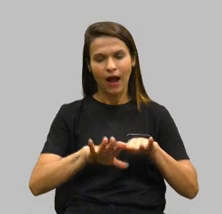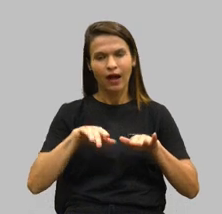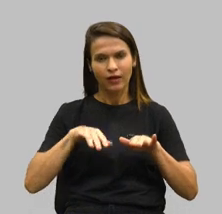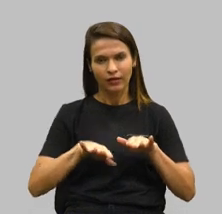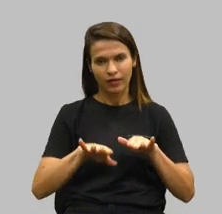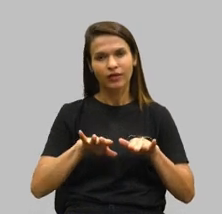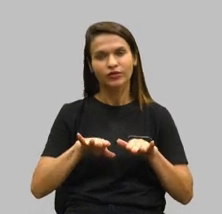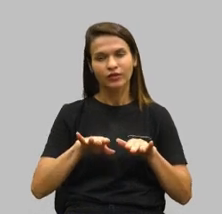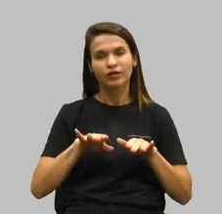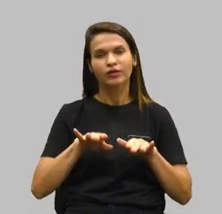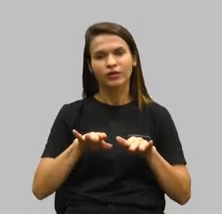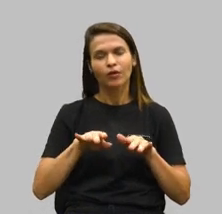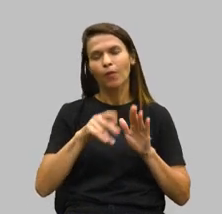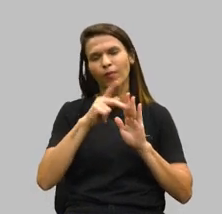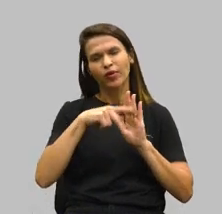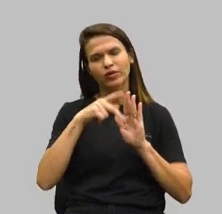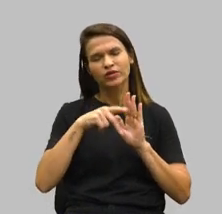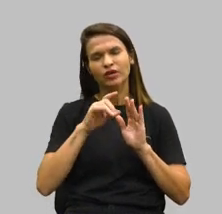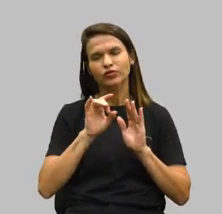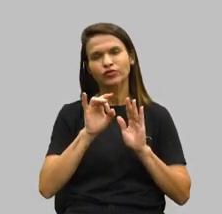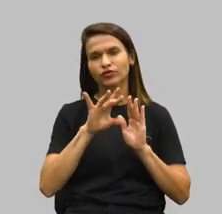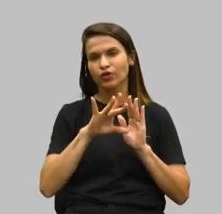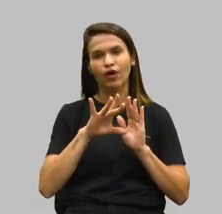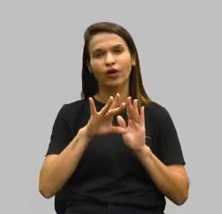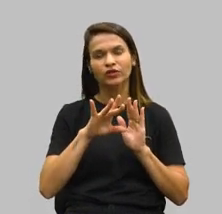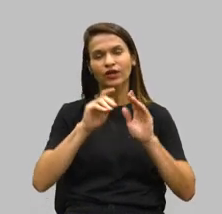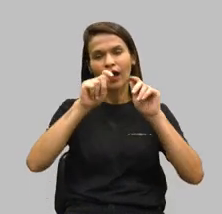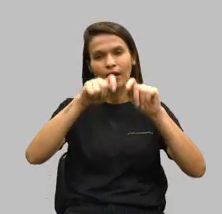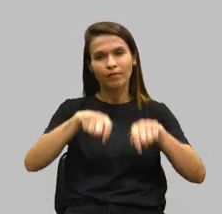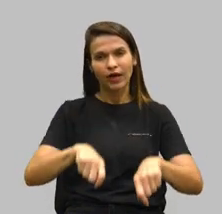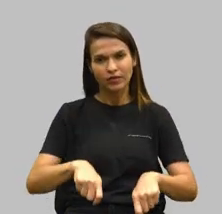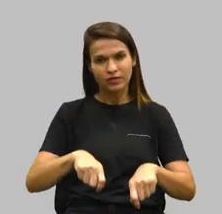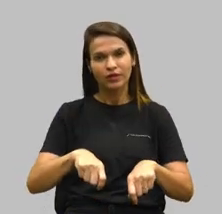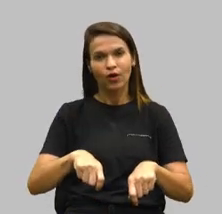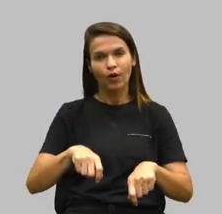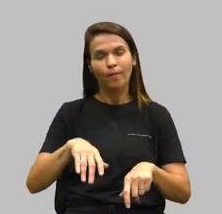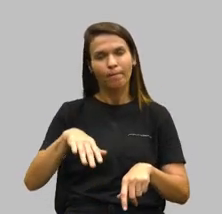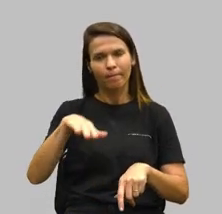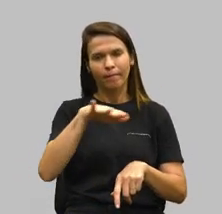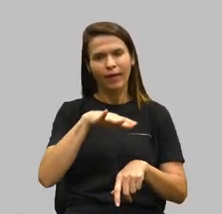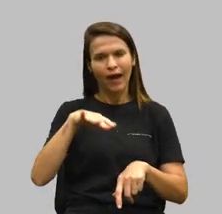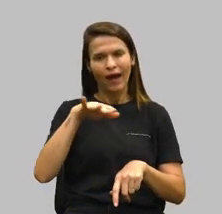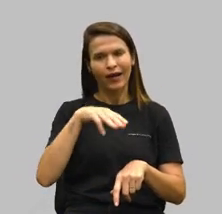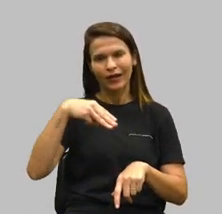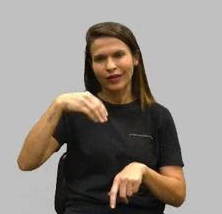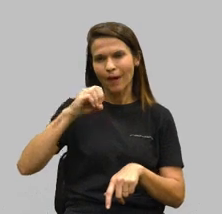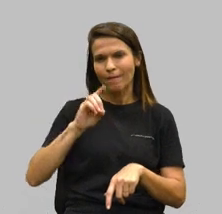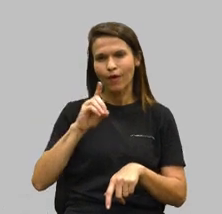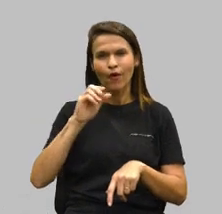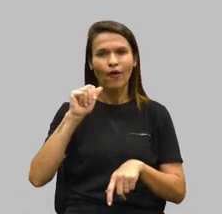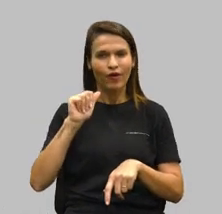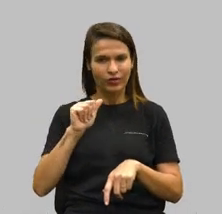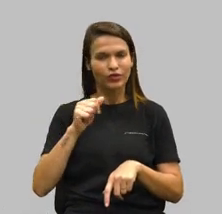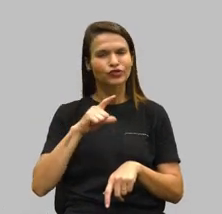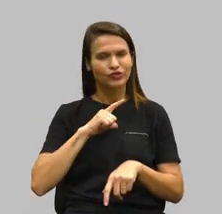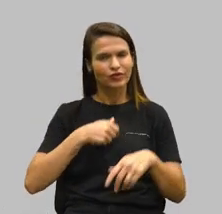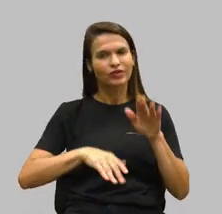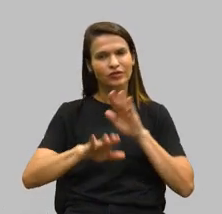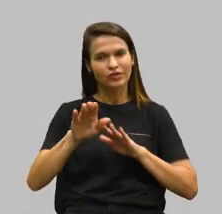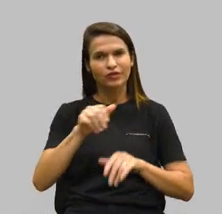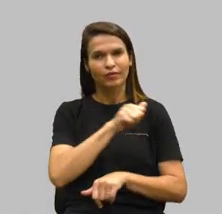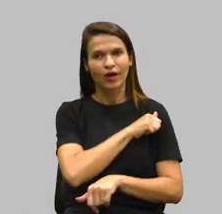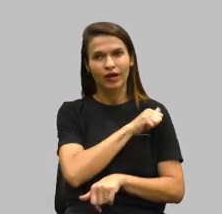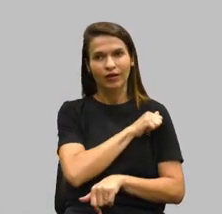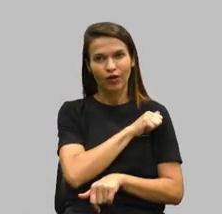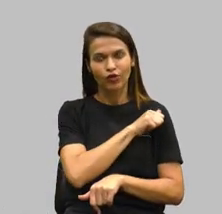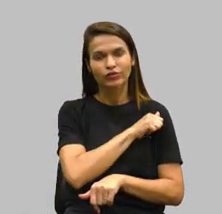dizer não se trata apenas de um projeto de capacitação para a área da moda mais uma vez eu tive esse cuidado essa é uma uma aluna Nossa do